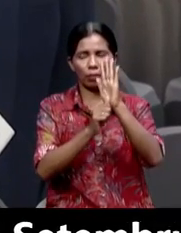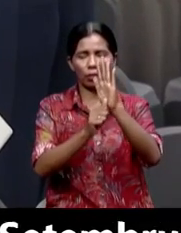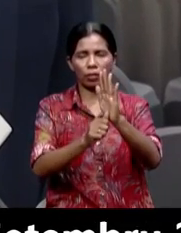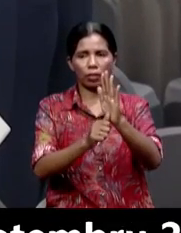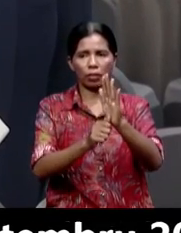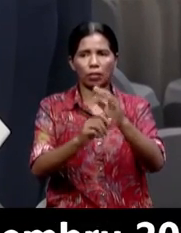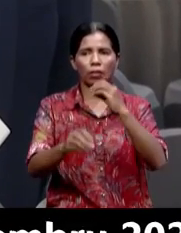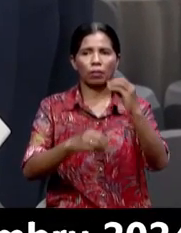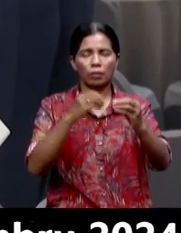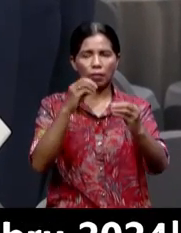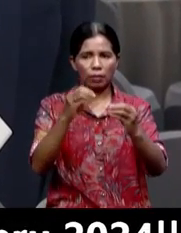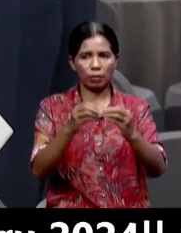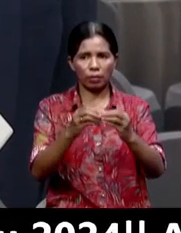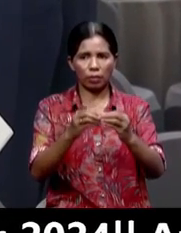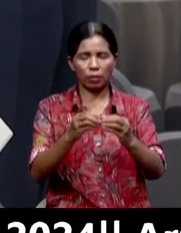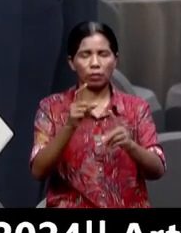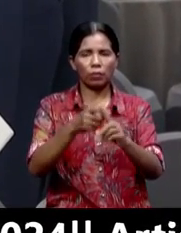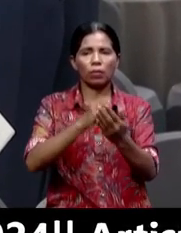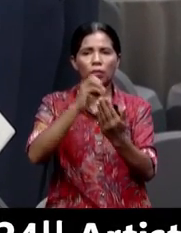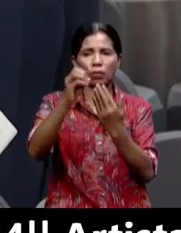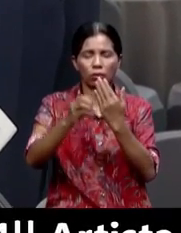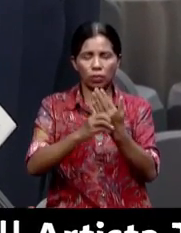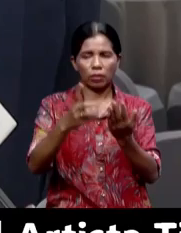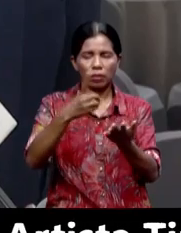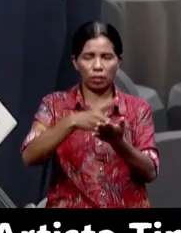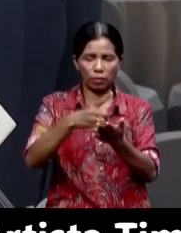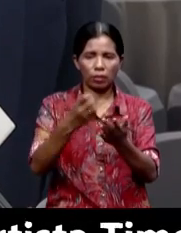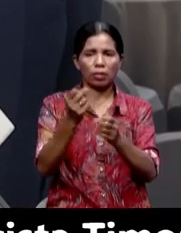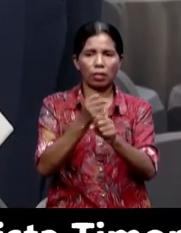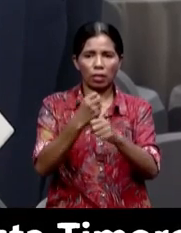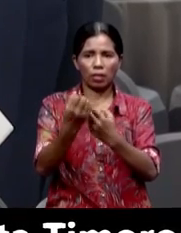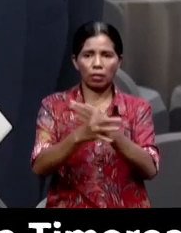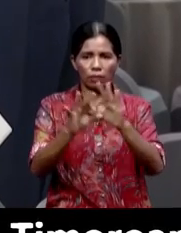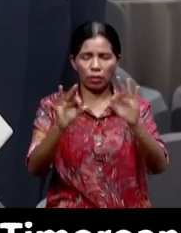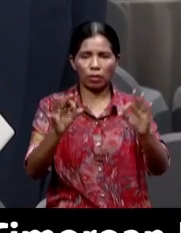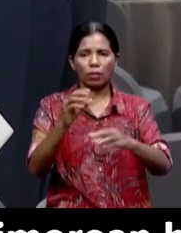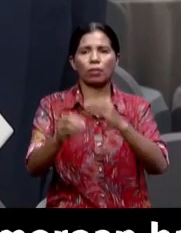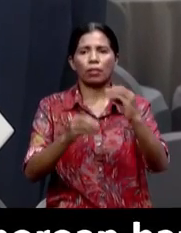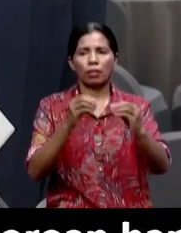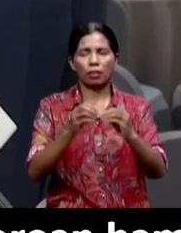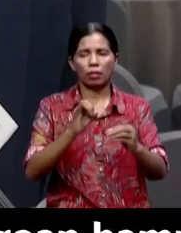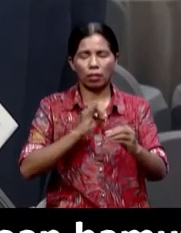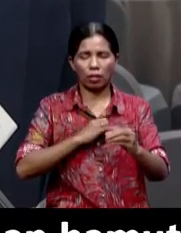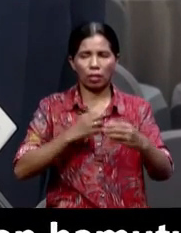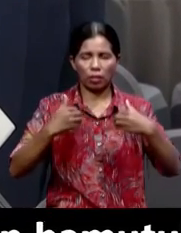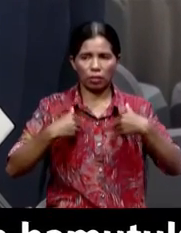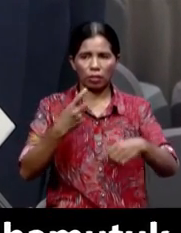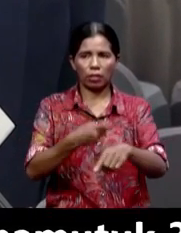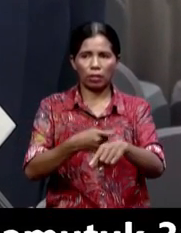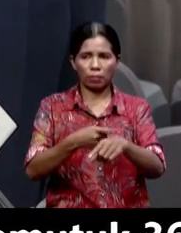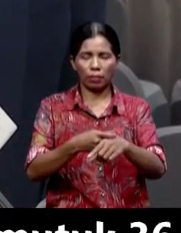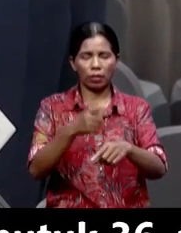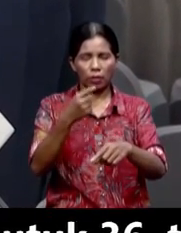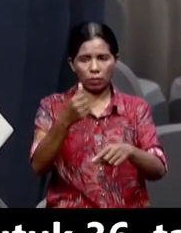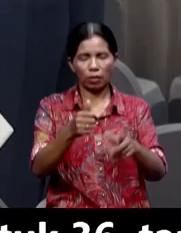ne, kata, outubro anese ne se draft ne se finaliza. Significa que há o tempo e tuam para apresentar